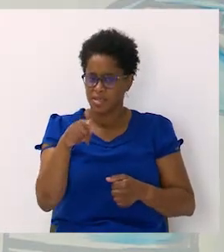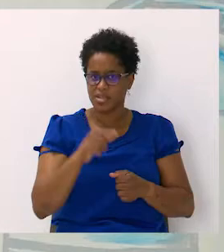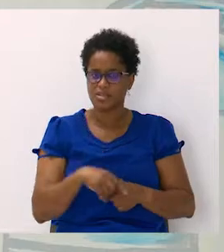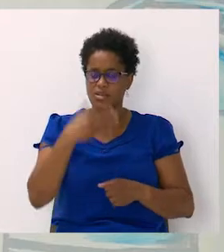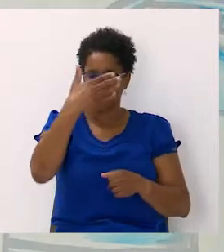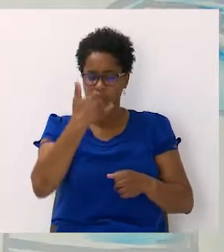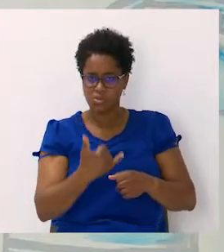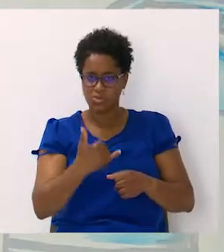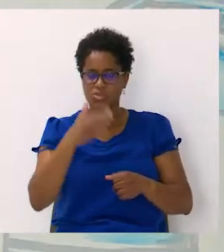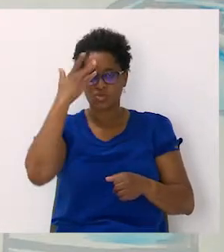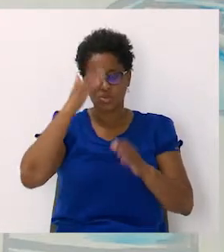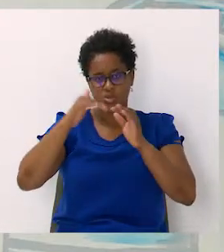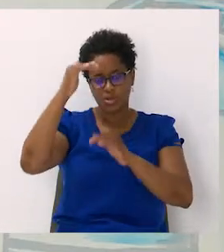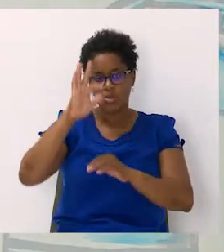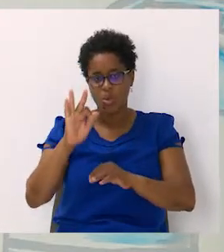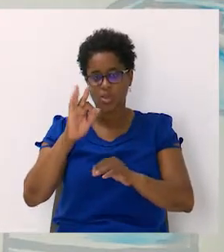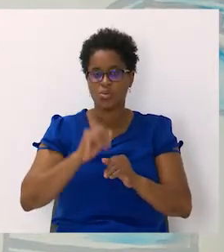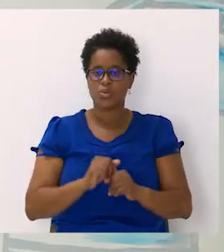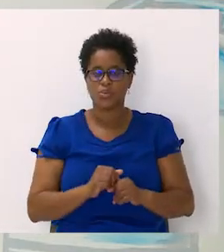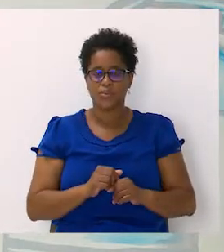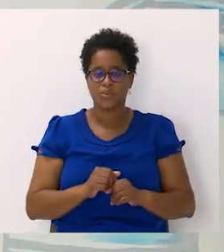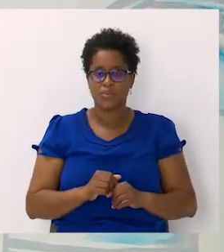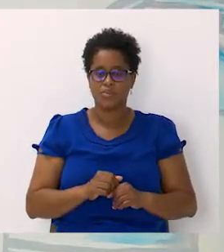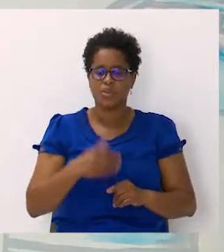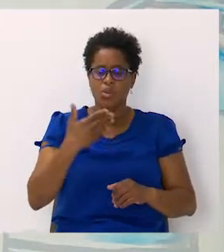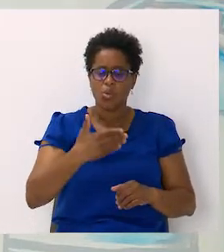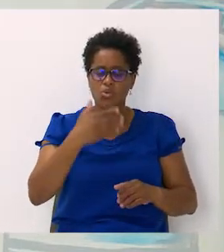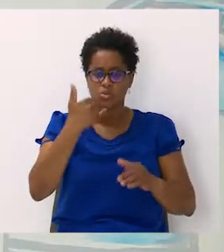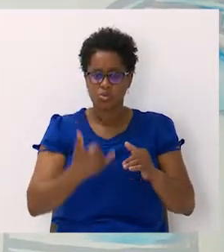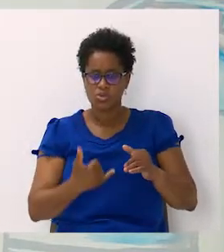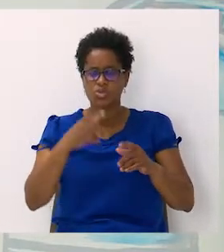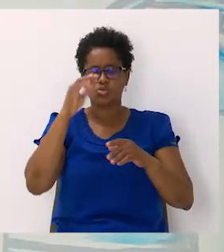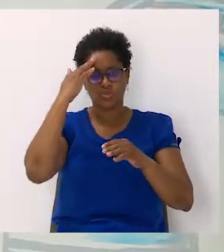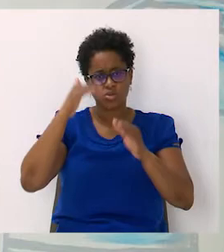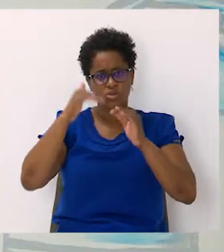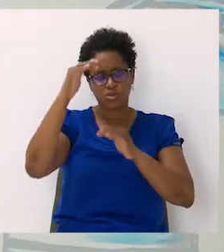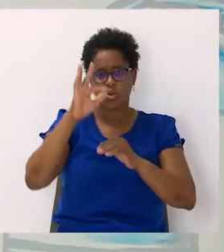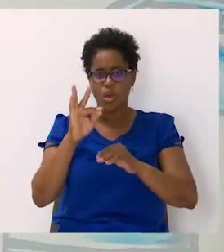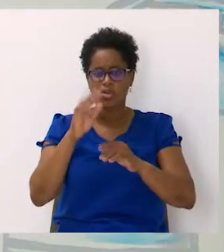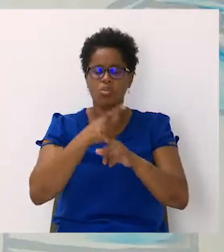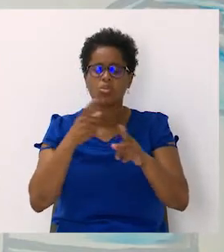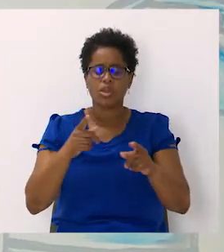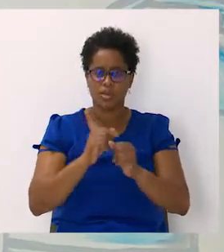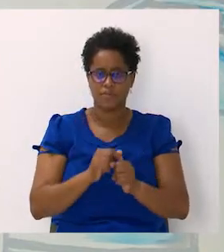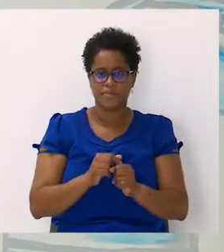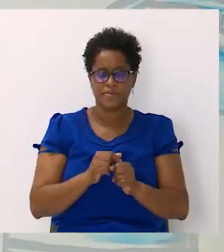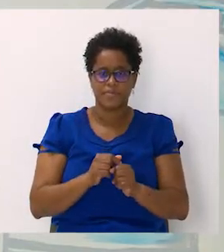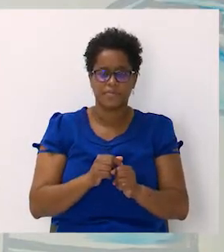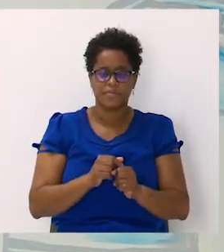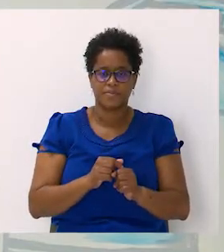Temos aqui 1 sobre 2 de expoente 4. 1 sobre 2 de expoente 4 por quê? Ora,